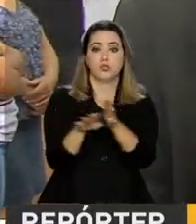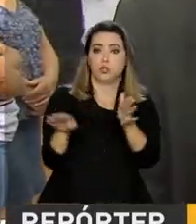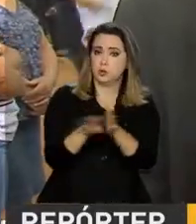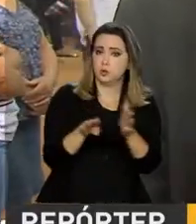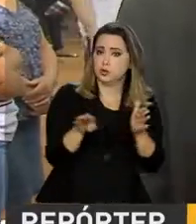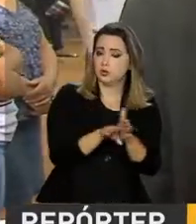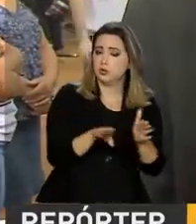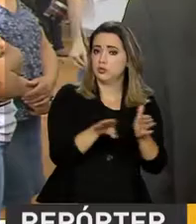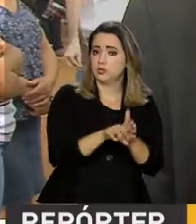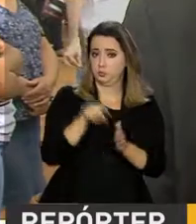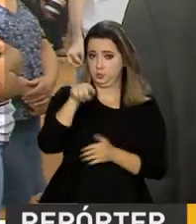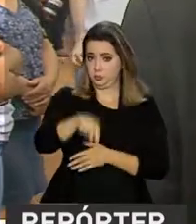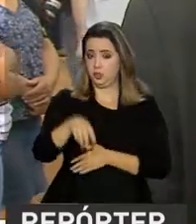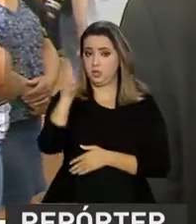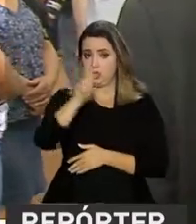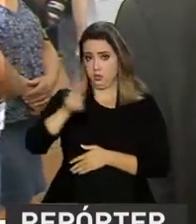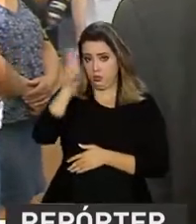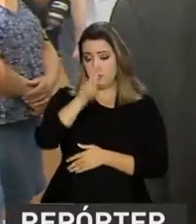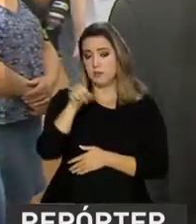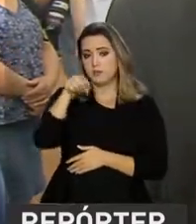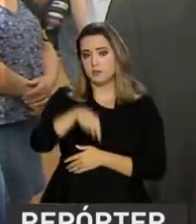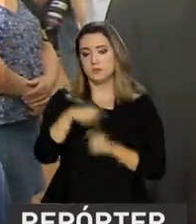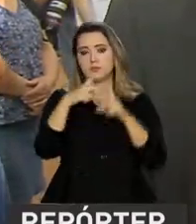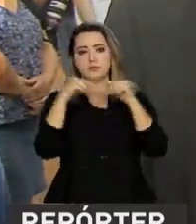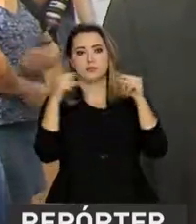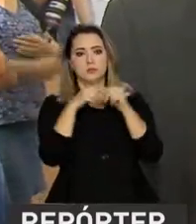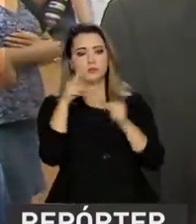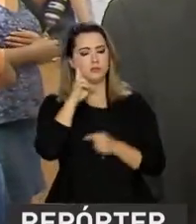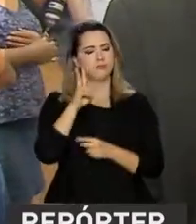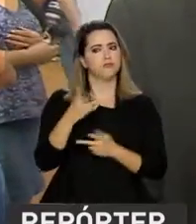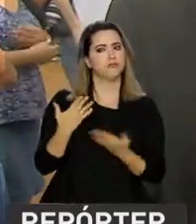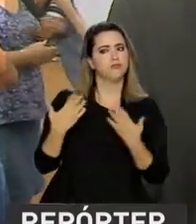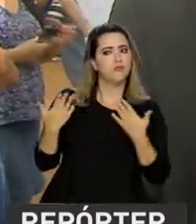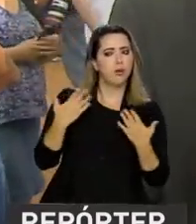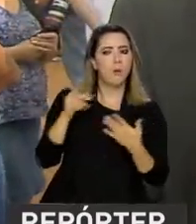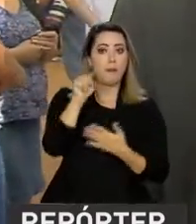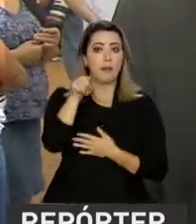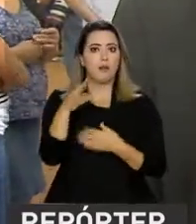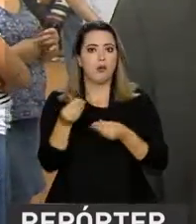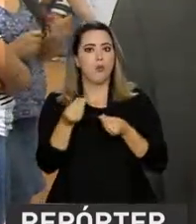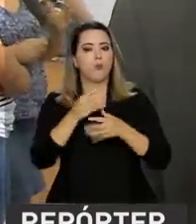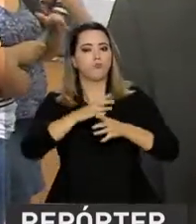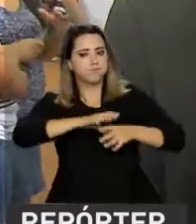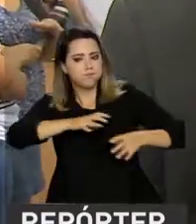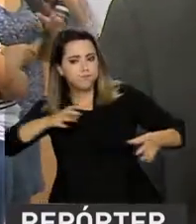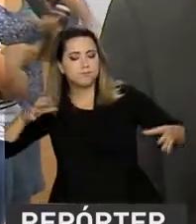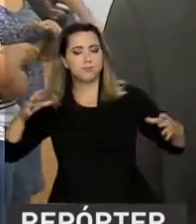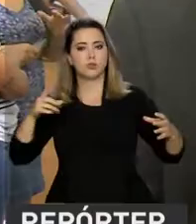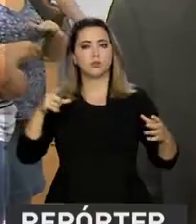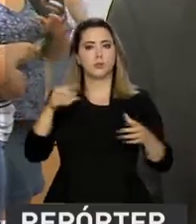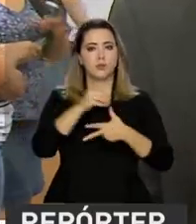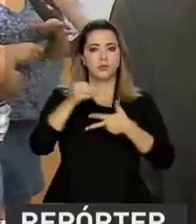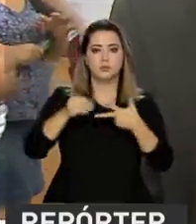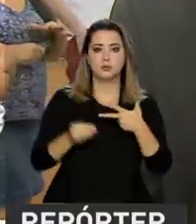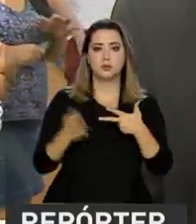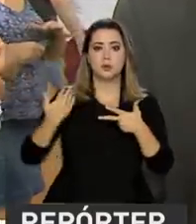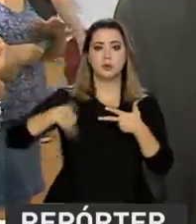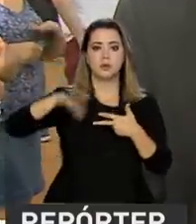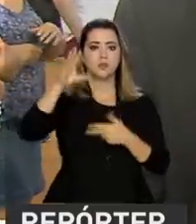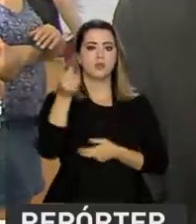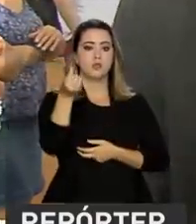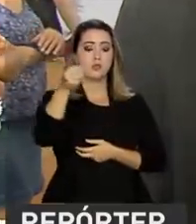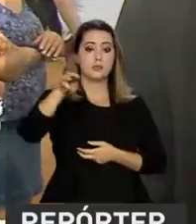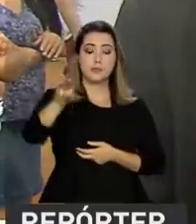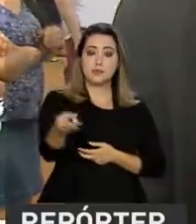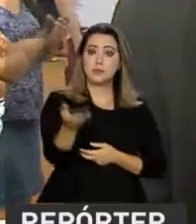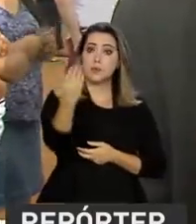Nacional do Ensino Médio nesta universidade aqui em Brasília, dá para ter uma ideia do tamanho do Enem. São mais de 6 milhões